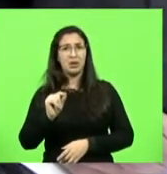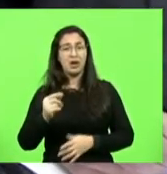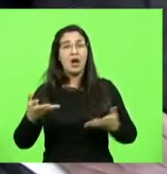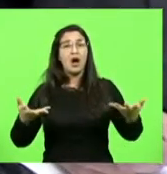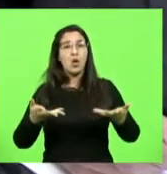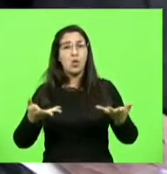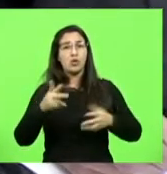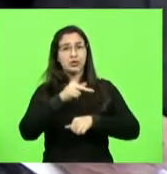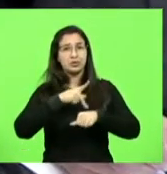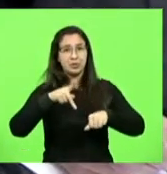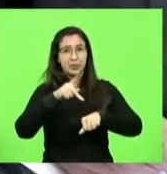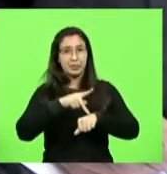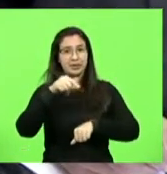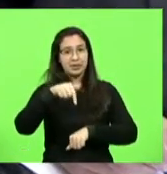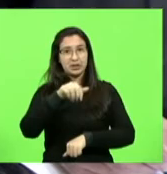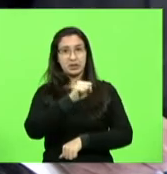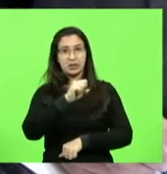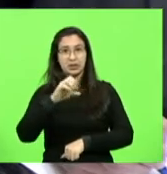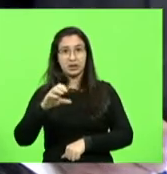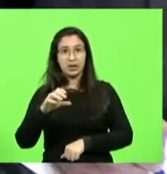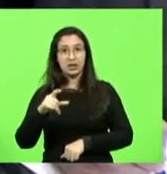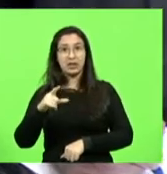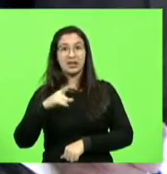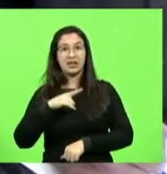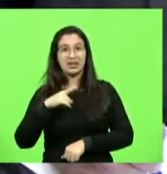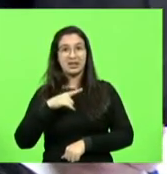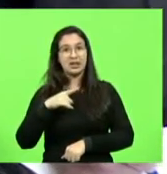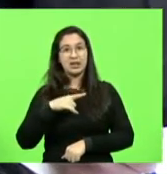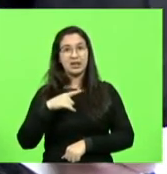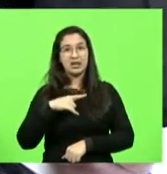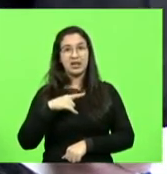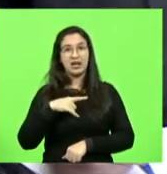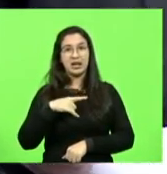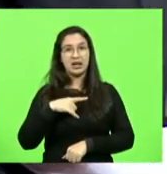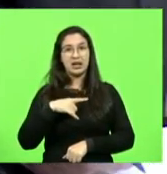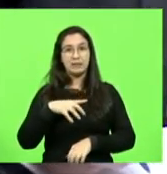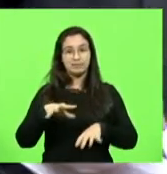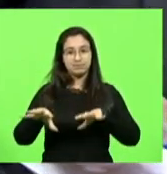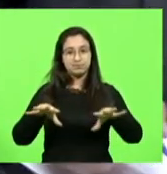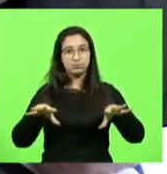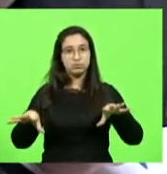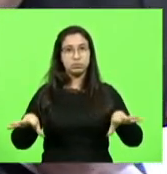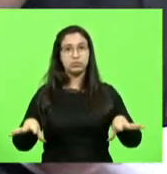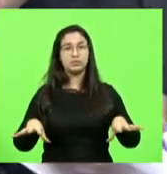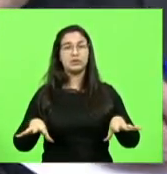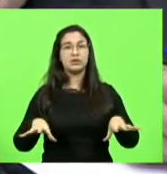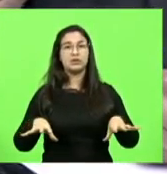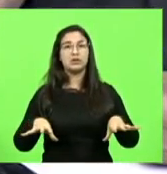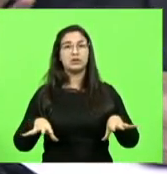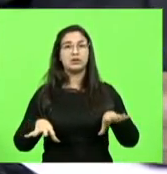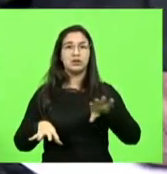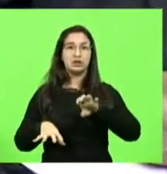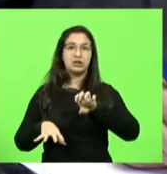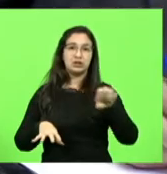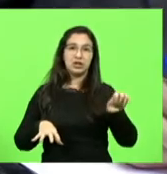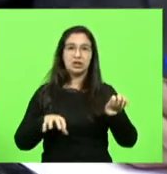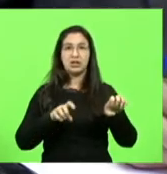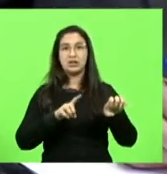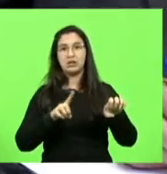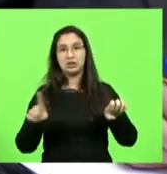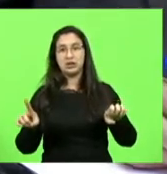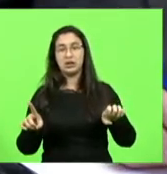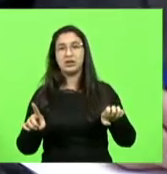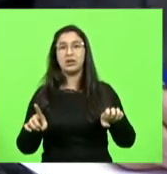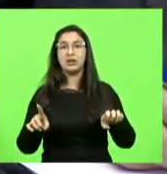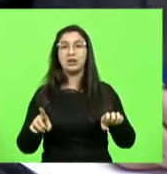país, e aqui em Santa Catarina, nós estamos numa polarização política tão grande, da extrema esquerda com a extrema direita, e quem é